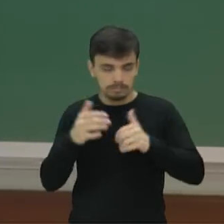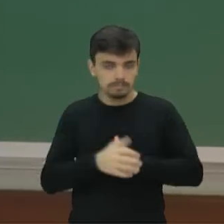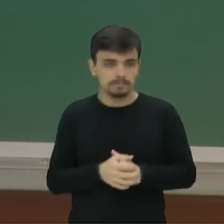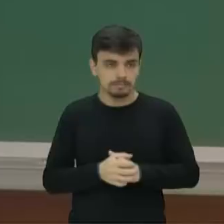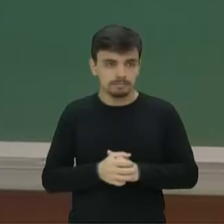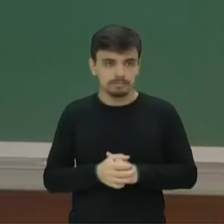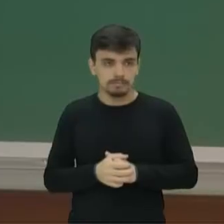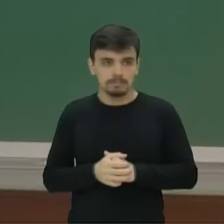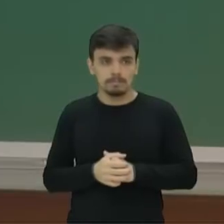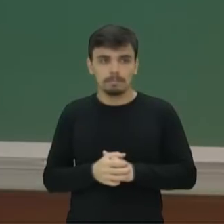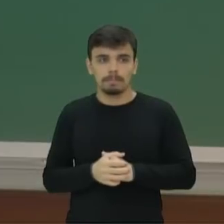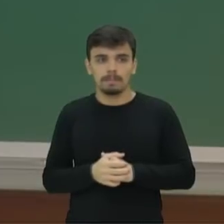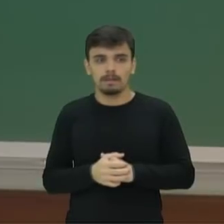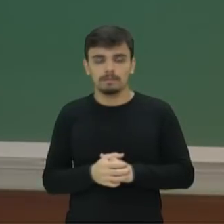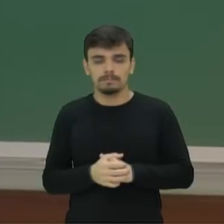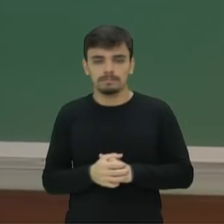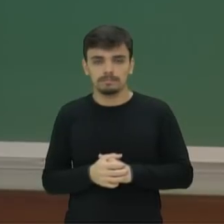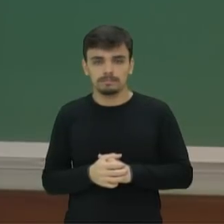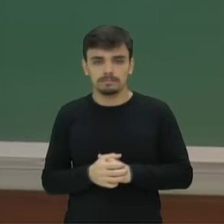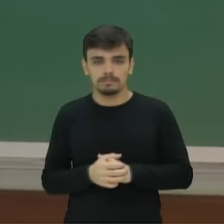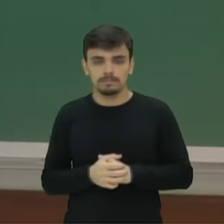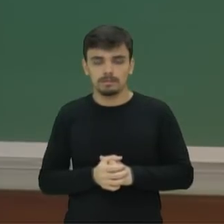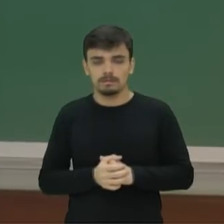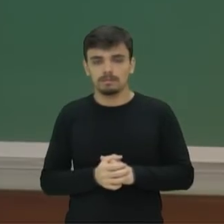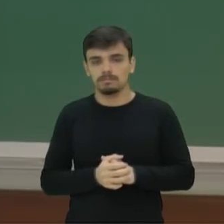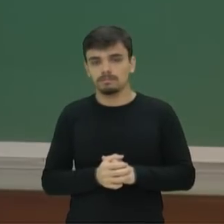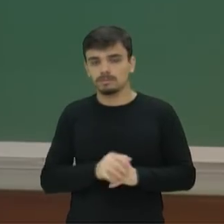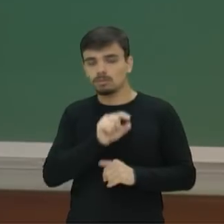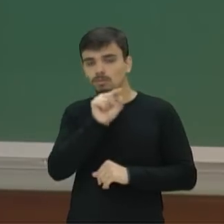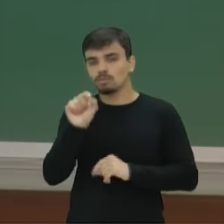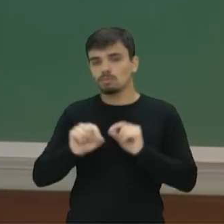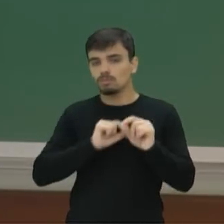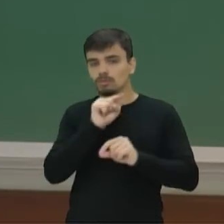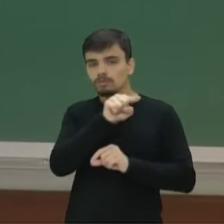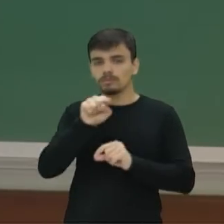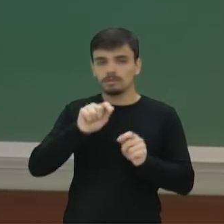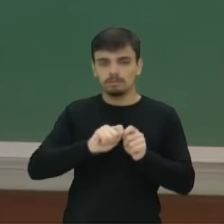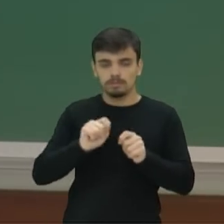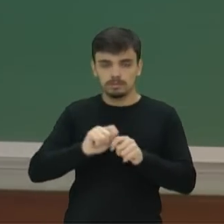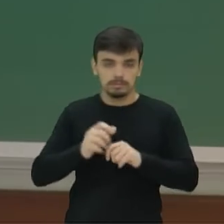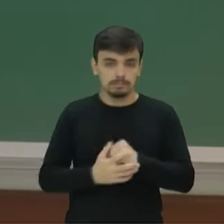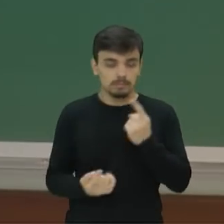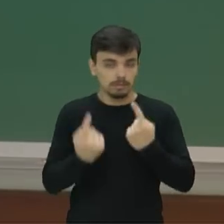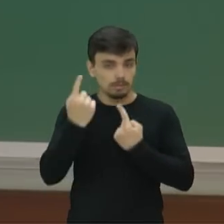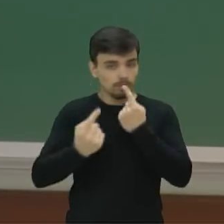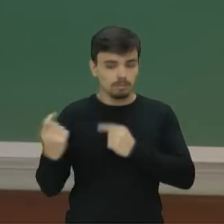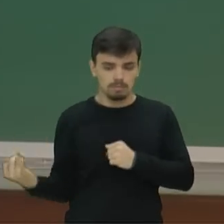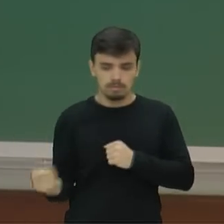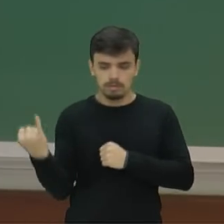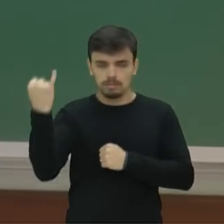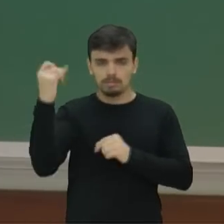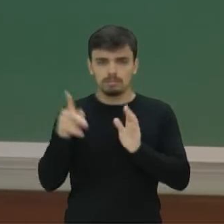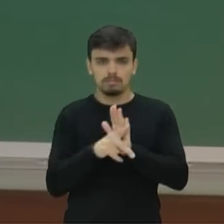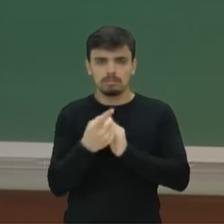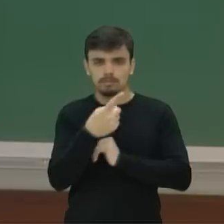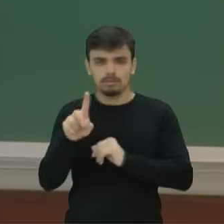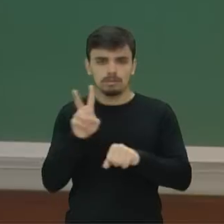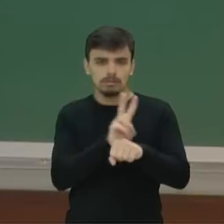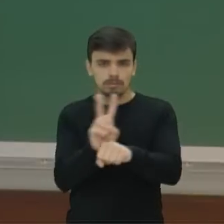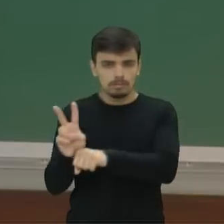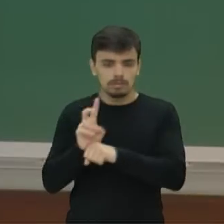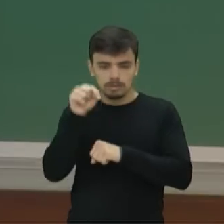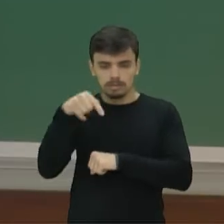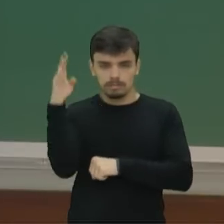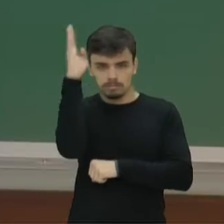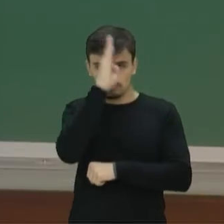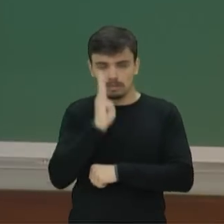isso que está aparecendo? É isso que está aparecendo, ó. Então, o que você vai fazer, ó? Qual é a importância das unidades de conservação para o